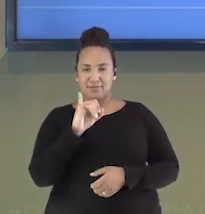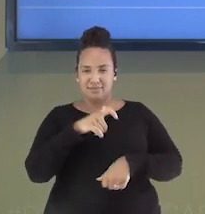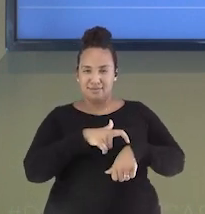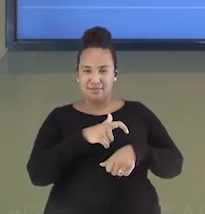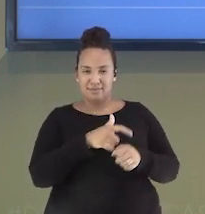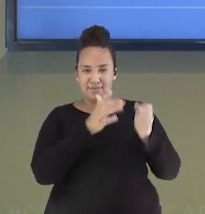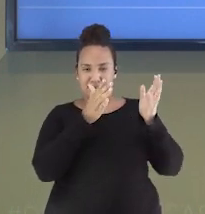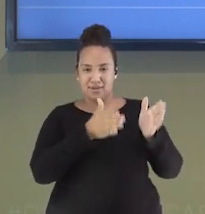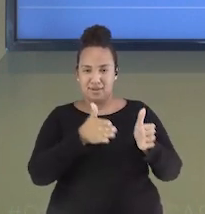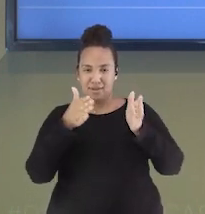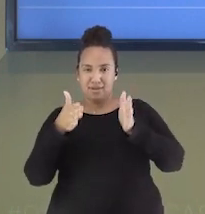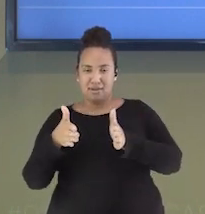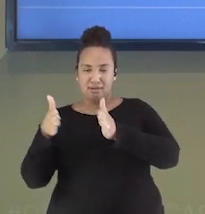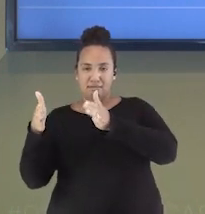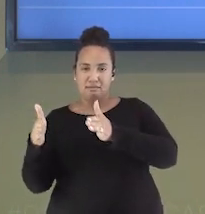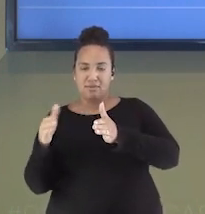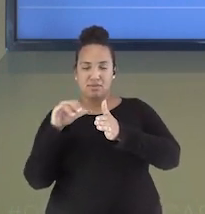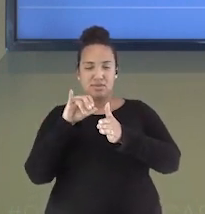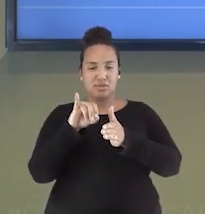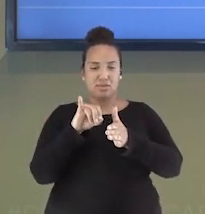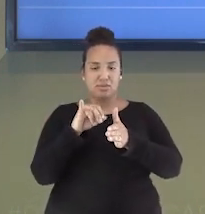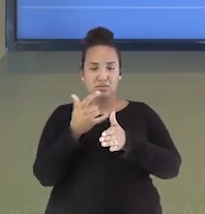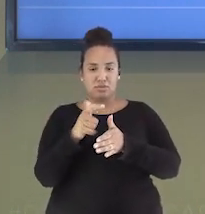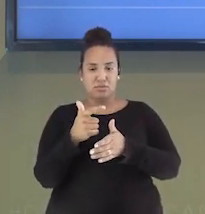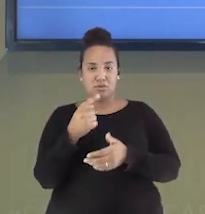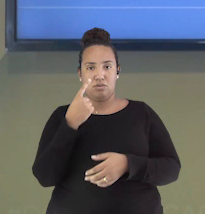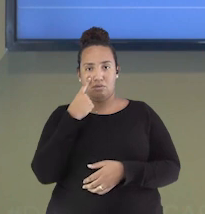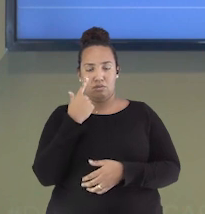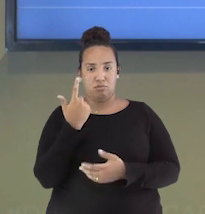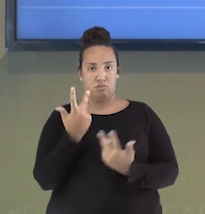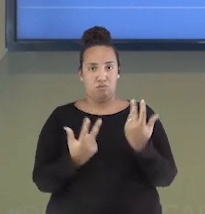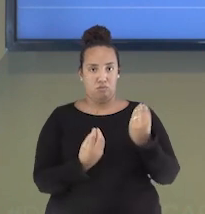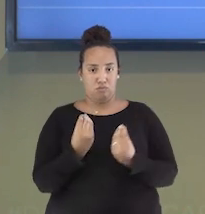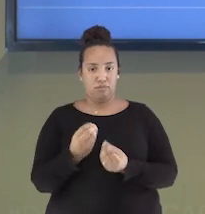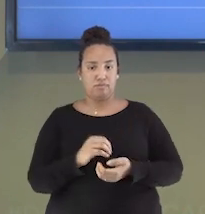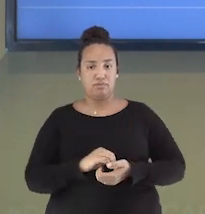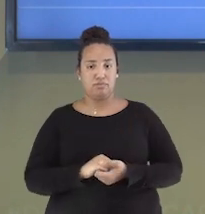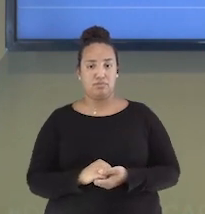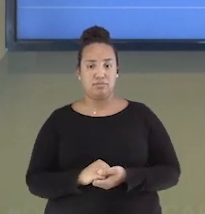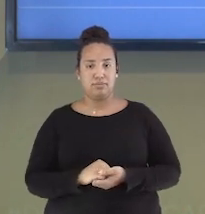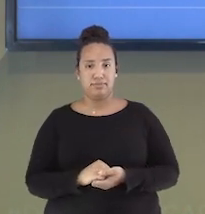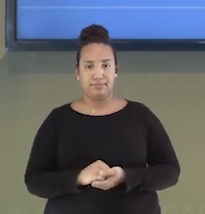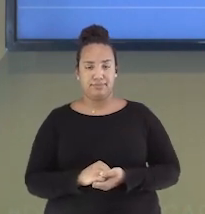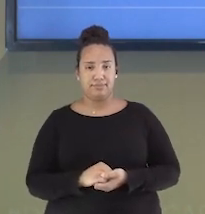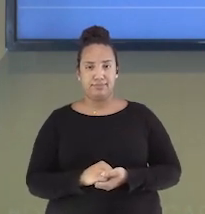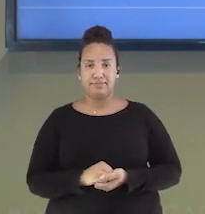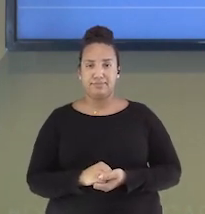eu fosse só marcar o tempo de cada nota sem o som da nota seria